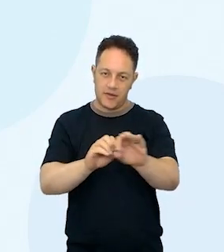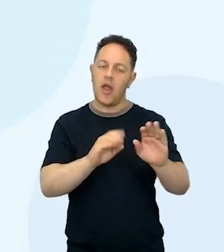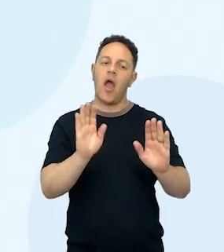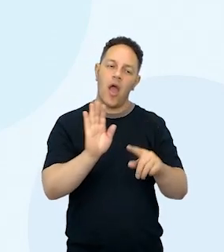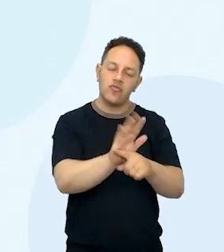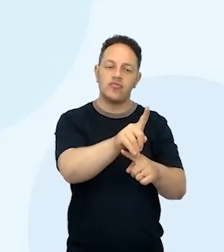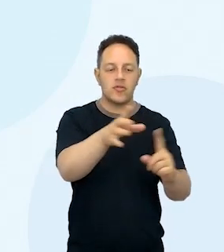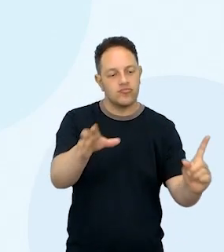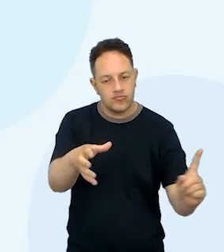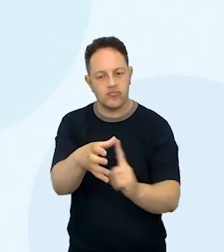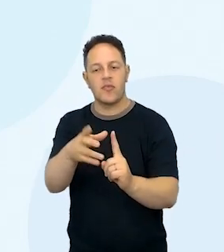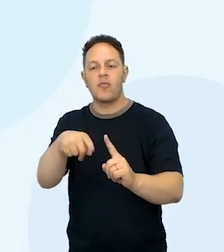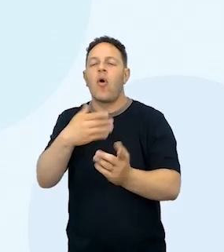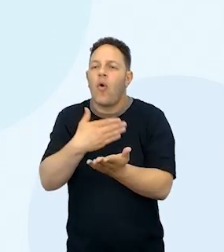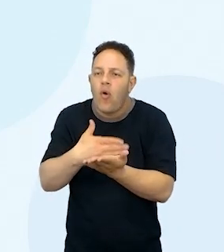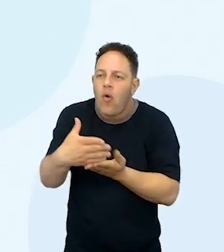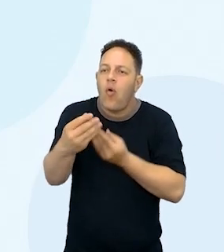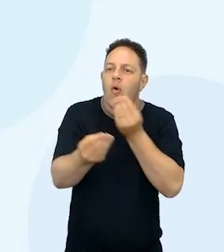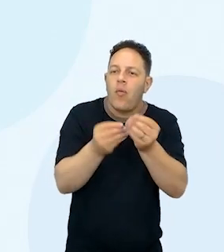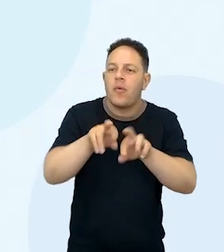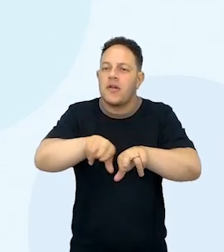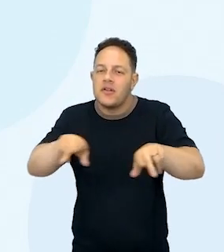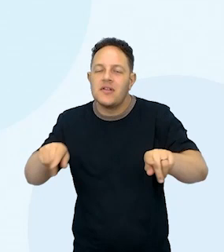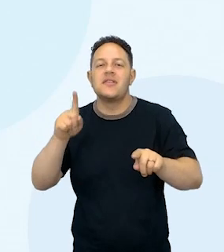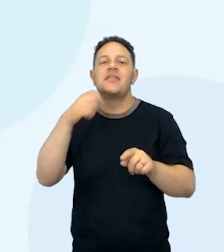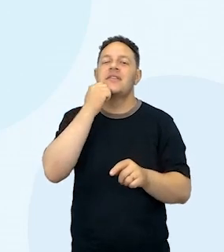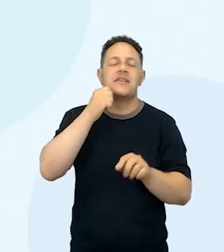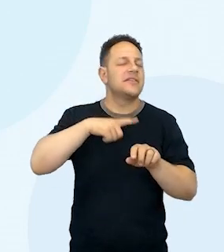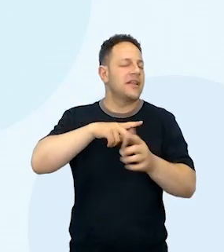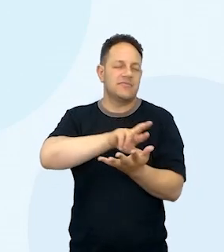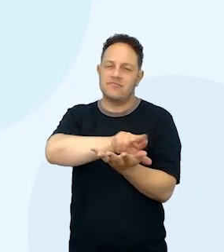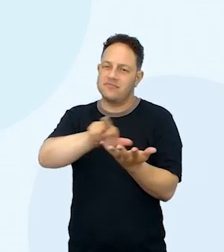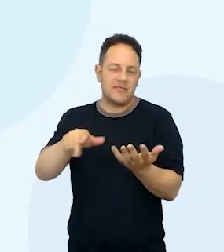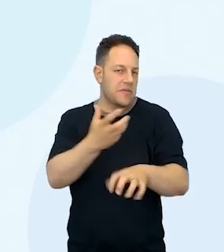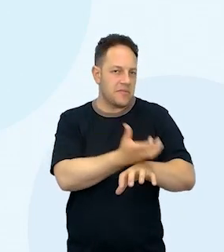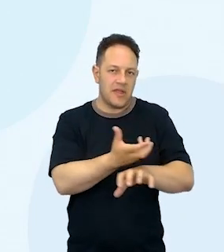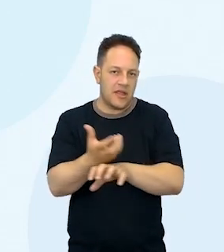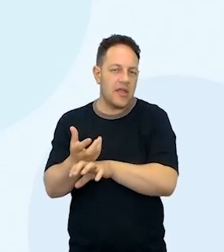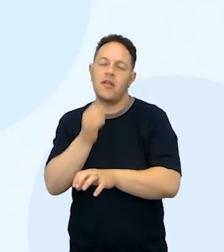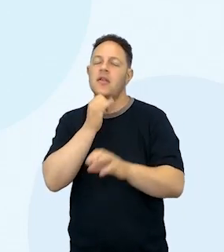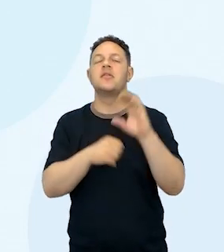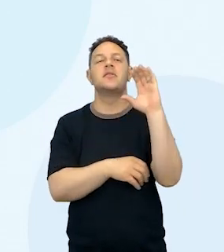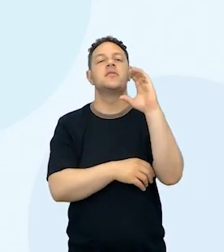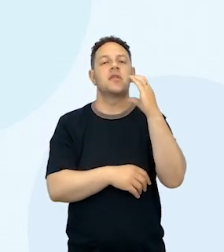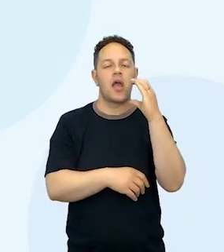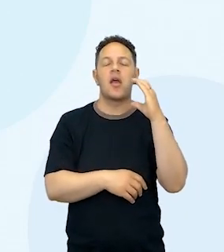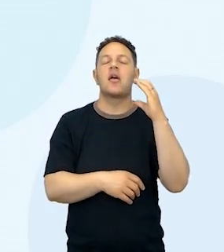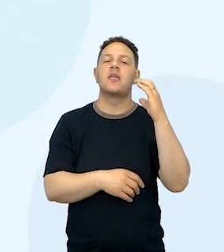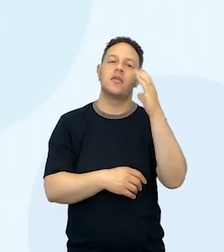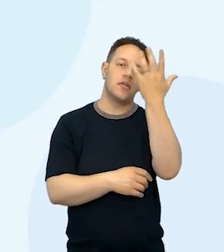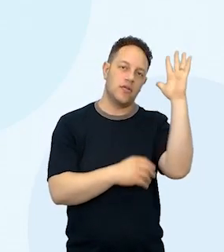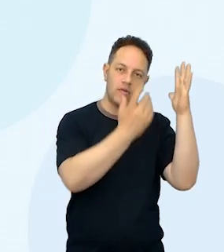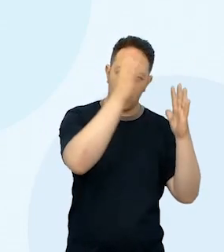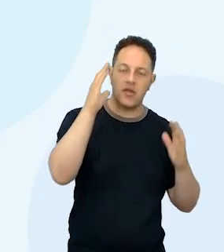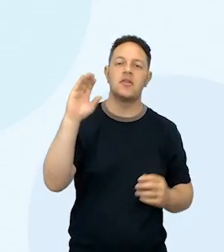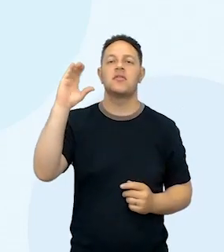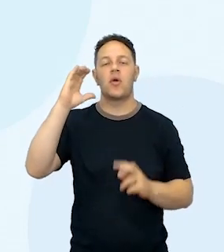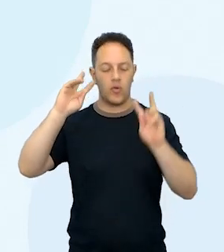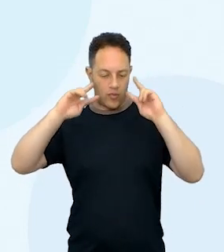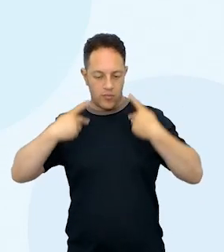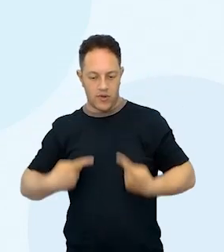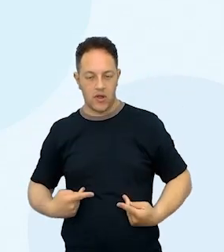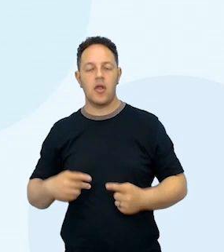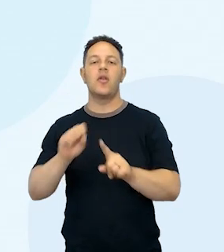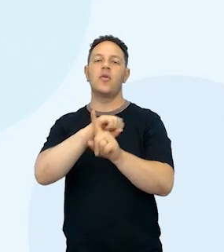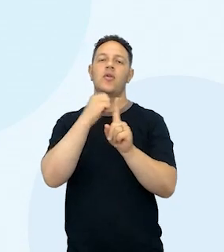no contexto da pré-iniciação científica nas diversas áreas do conhecimento, tanto ciências da natureza, ciências humanas e sociais aplicadas,